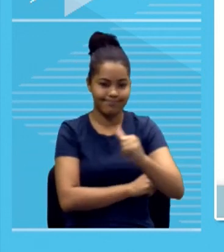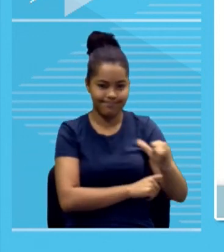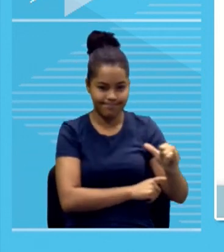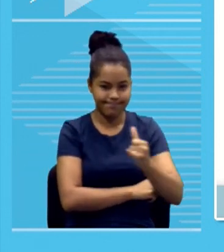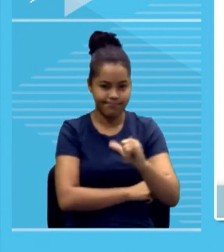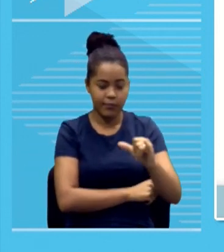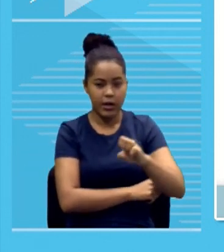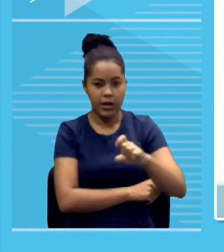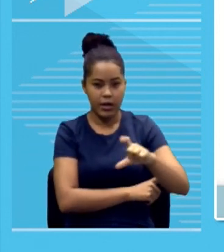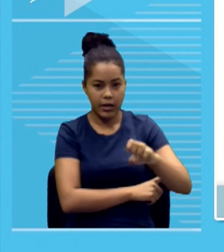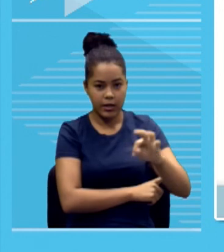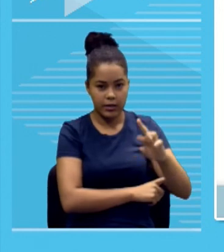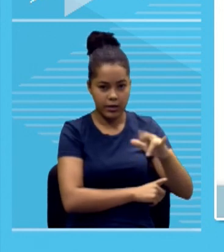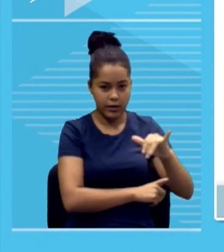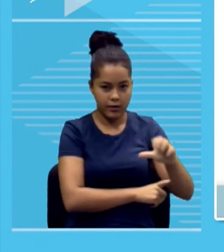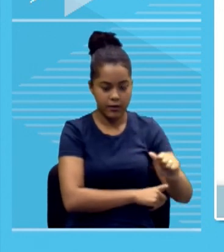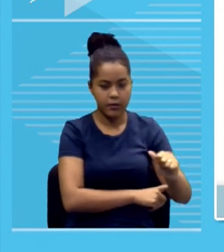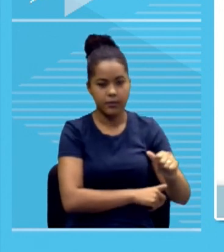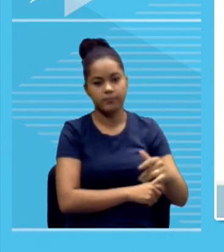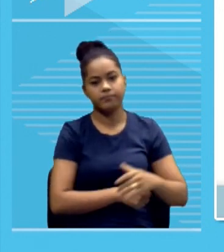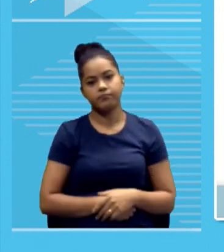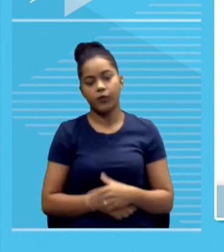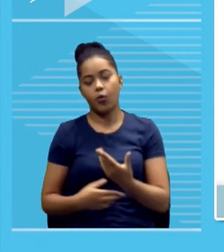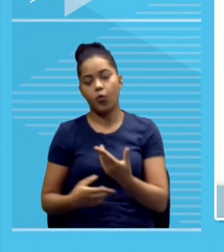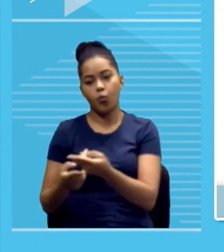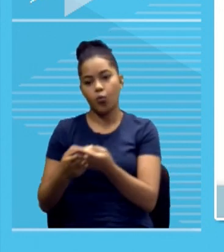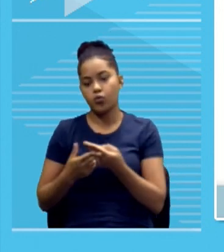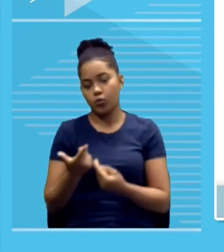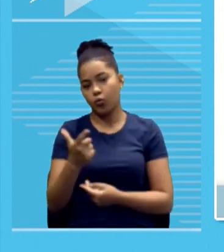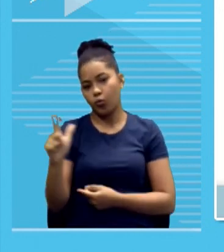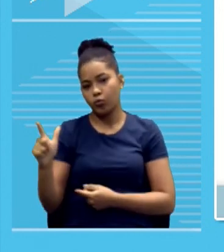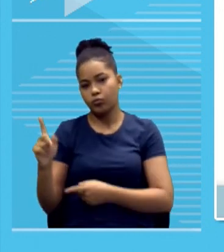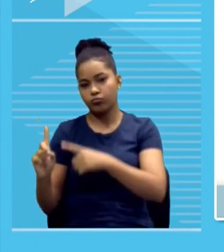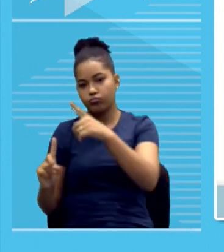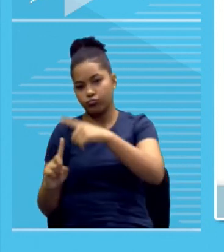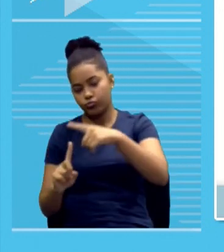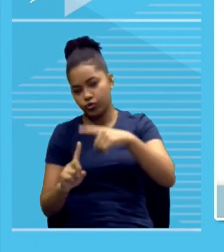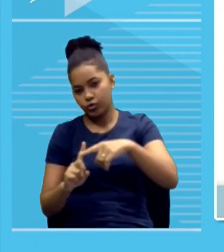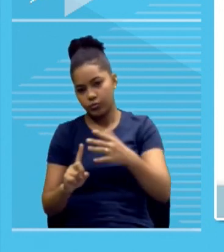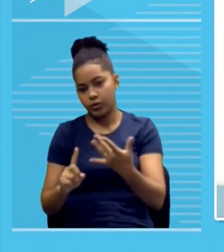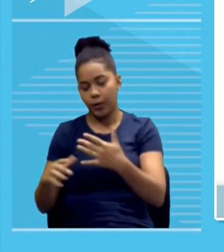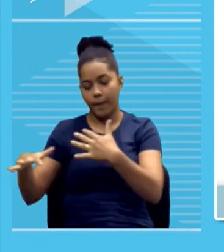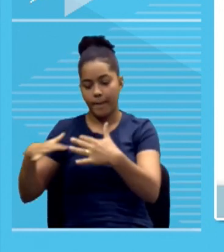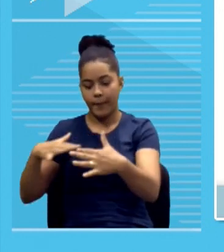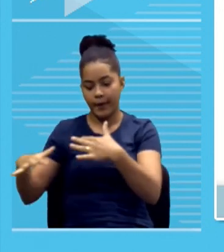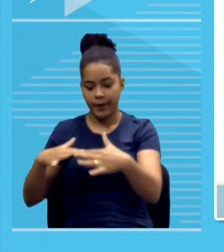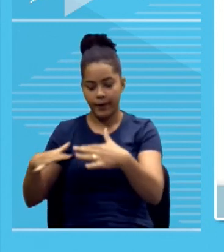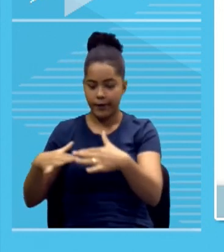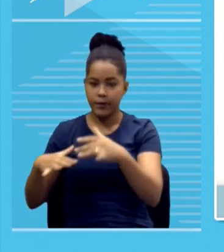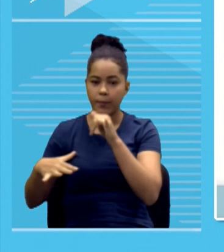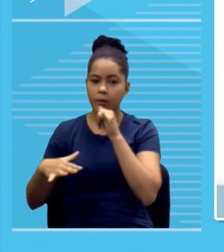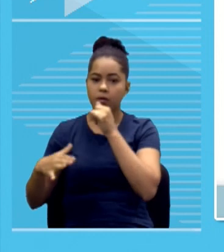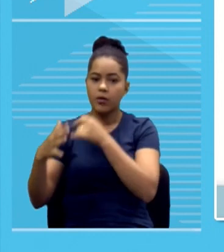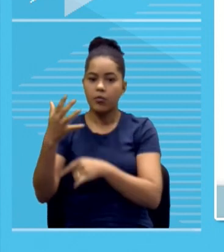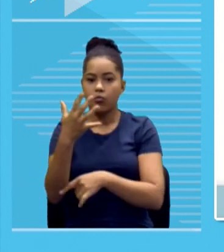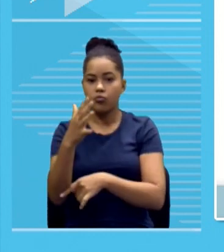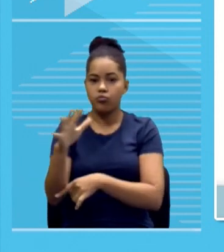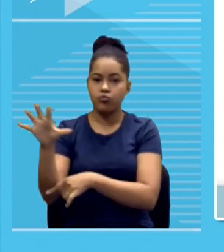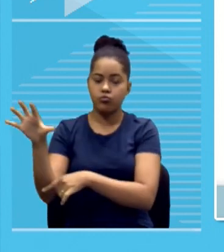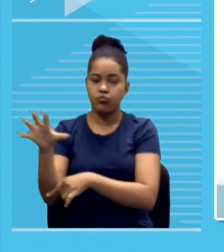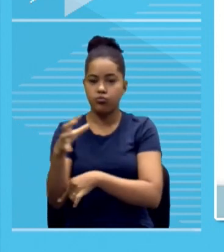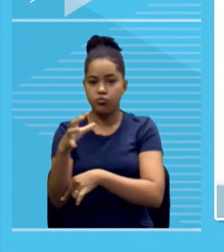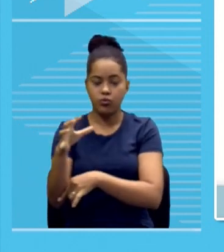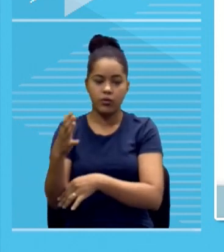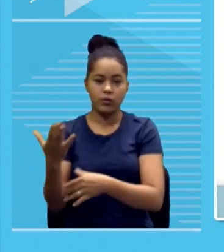pegam outro tipo de energia, mecânica, como se fosse um dínamo, né? O movimento ali das pás de um ventilador eólico.